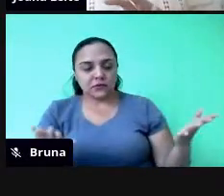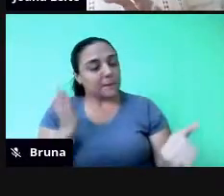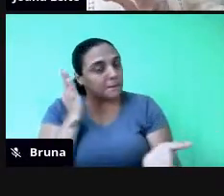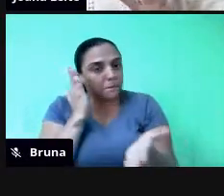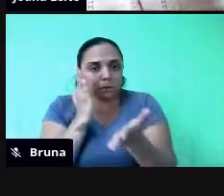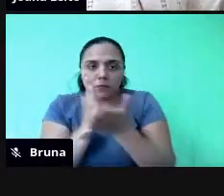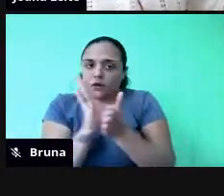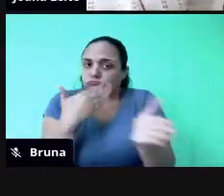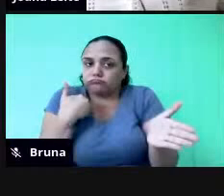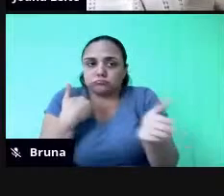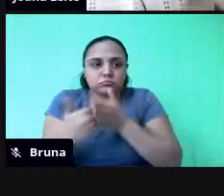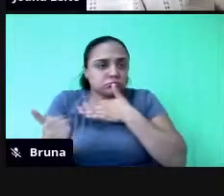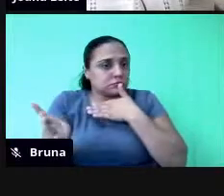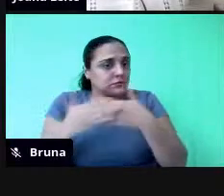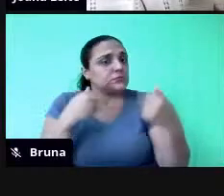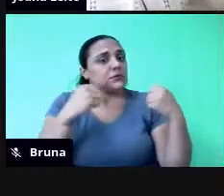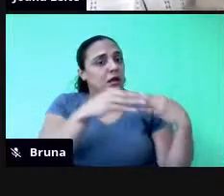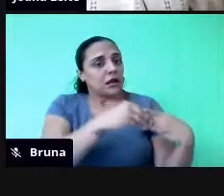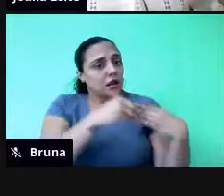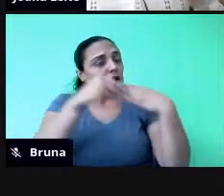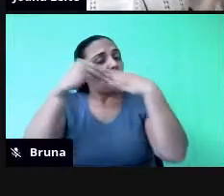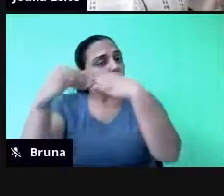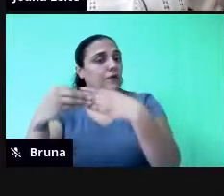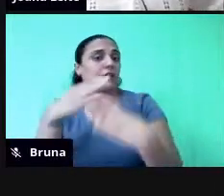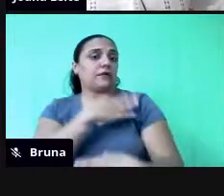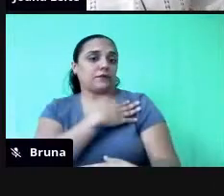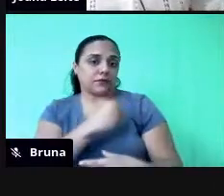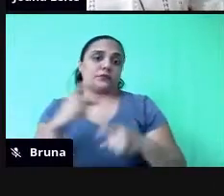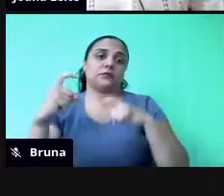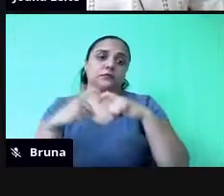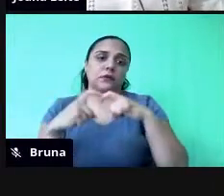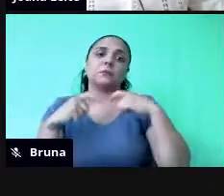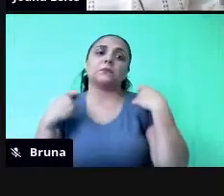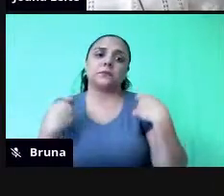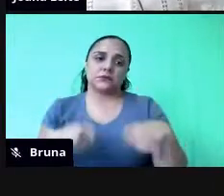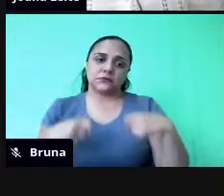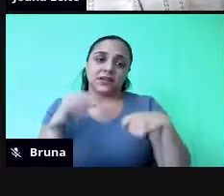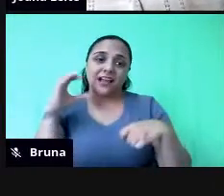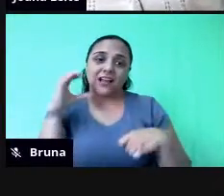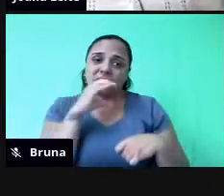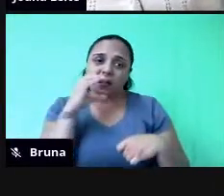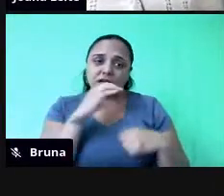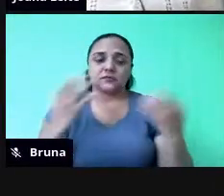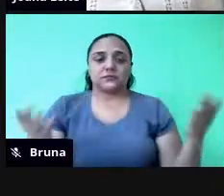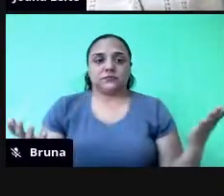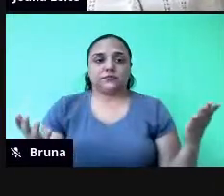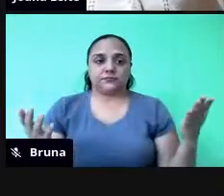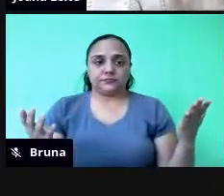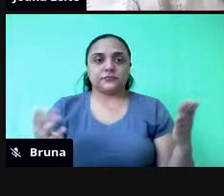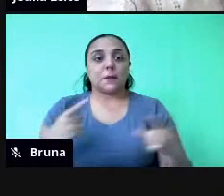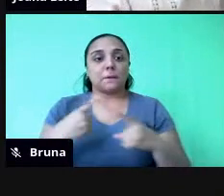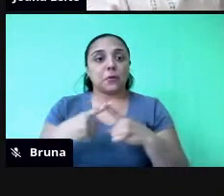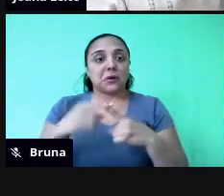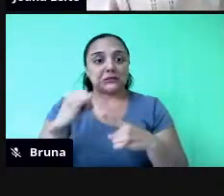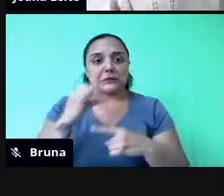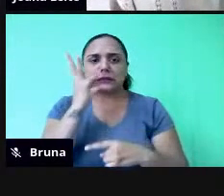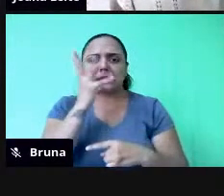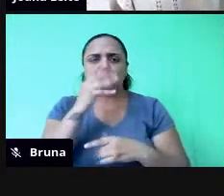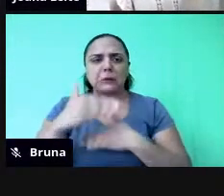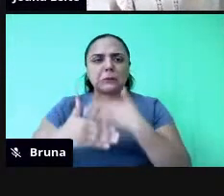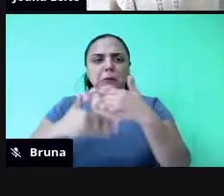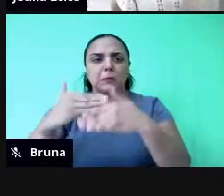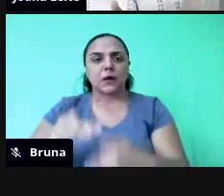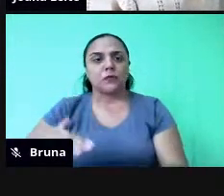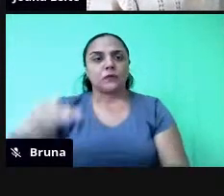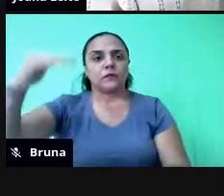diferenças, então a gente precisa deixar um pouco isso de lado e encarar a condição de frente para conseguir o tratamento que